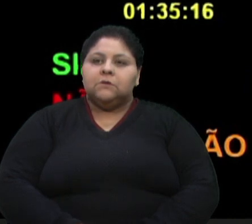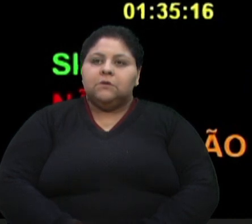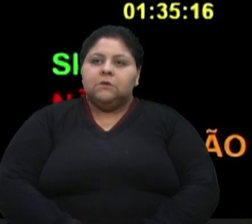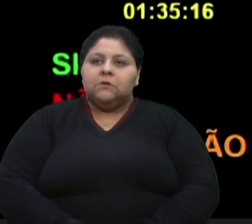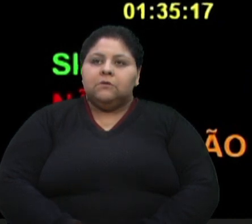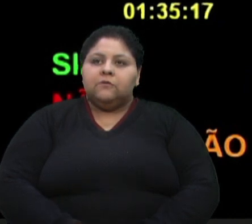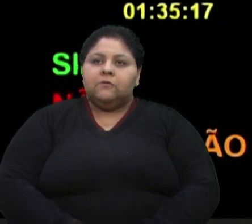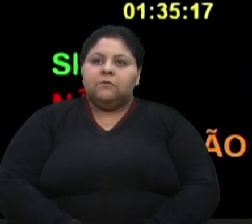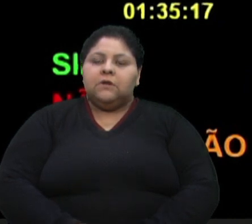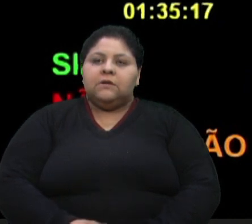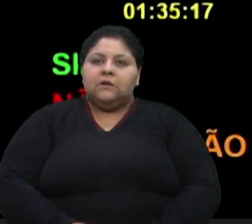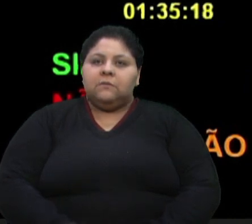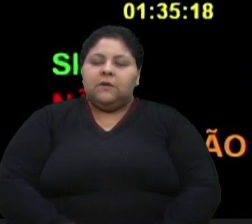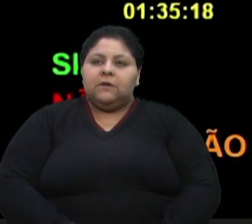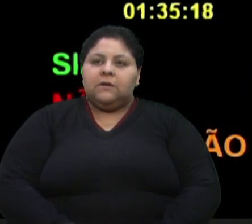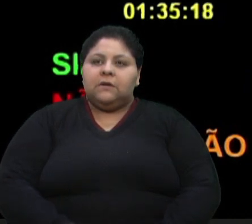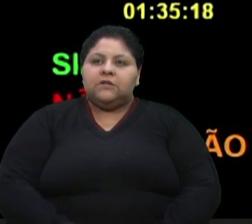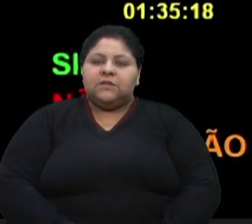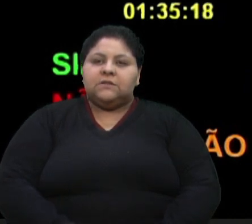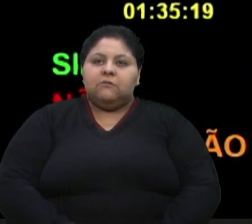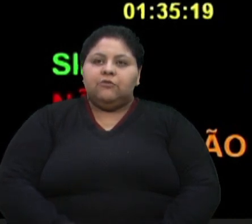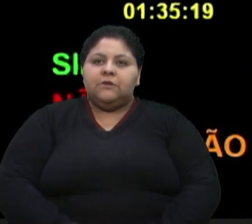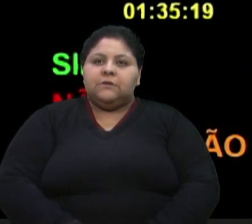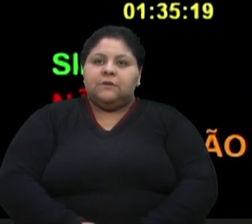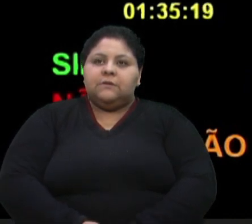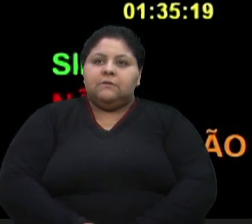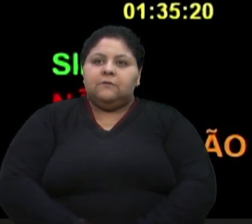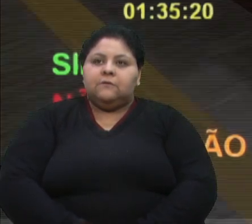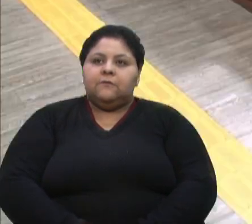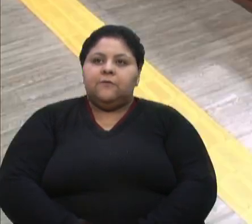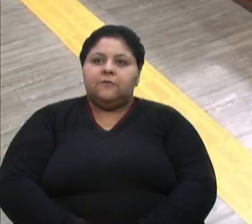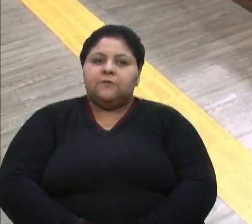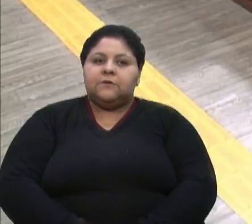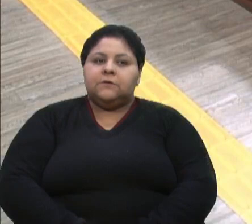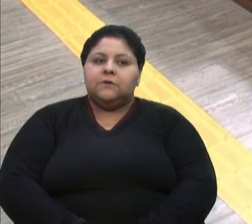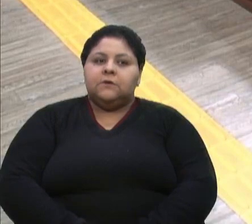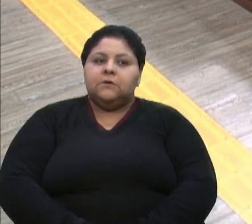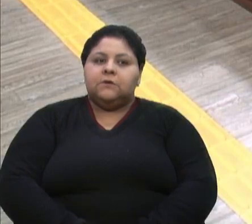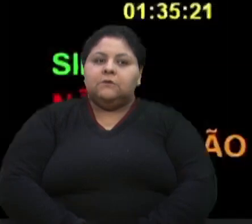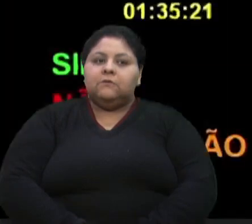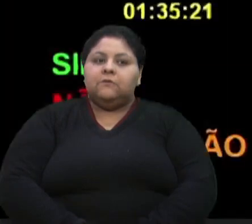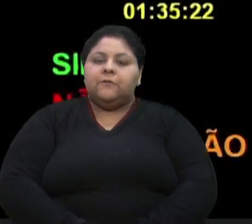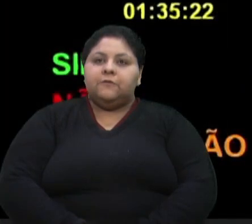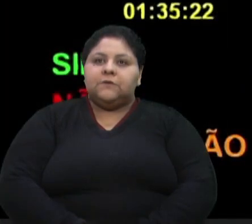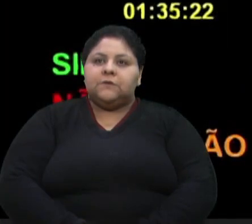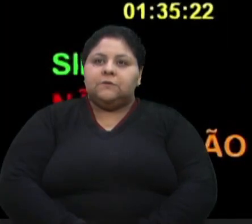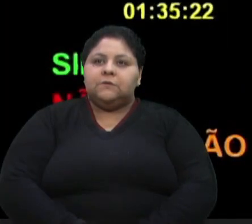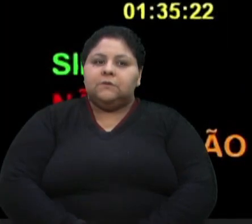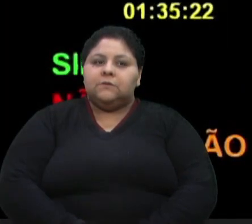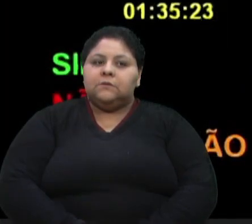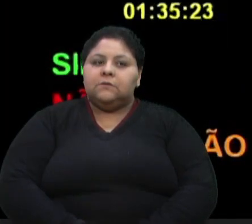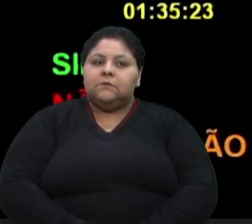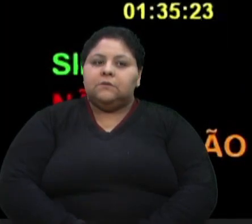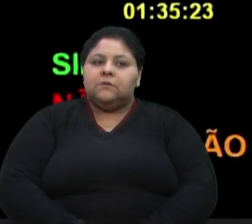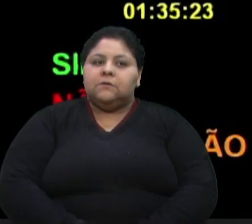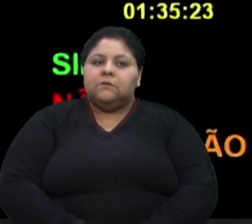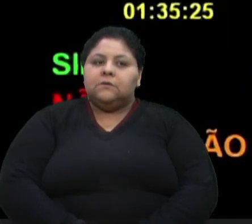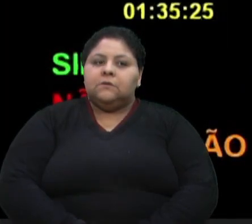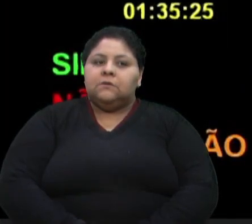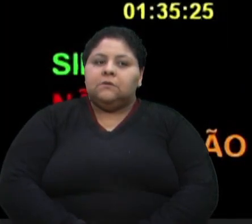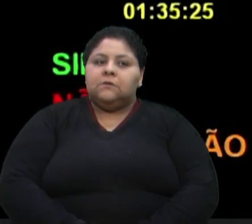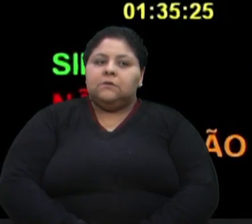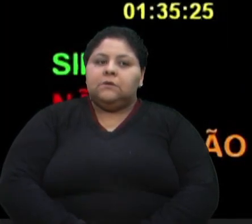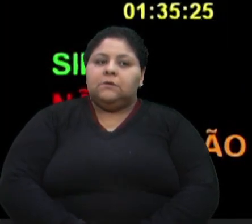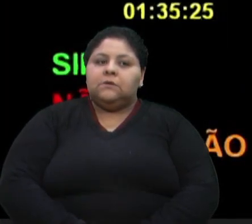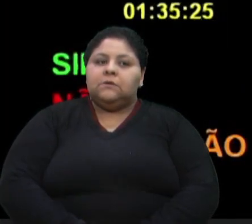Vereador Meneguzzi vota sim. Roberto Meneguzzi vota sim. Rose Frigeri vota